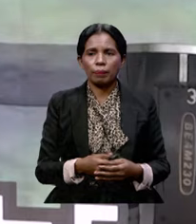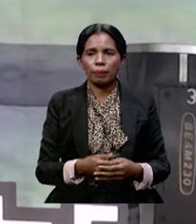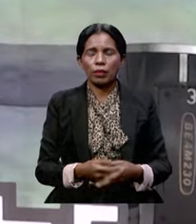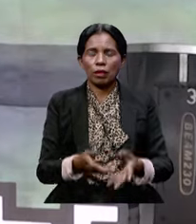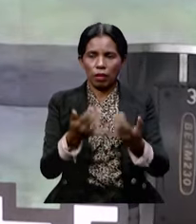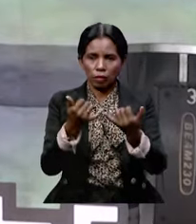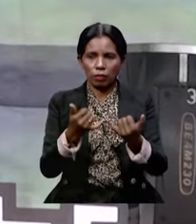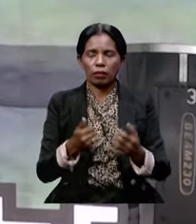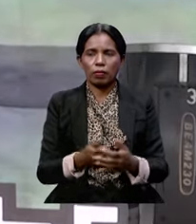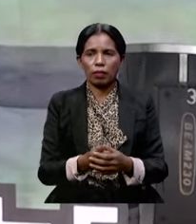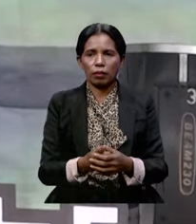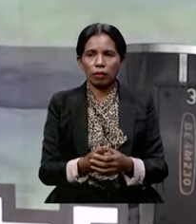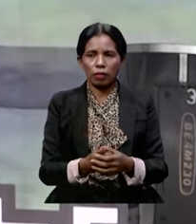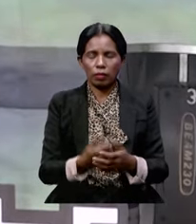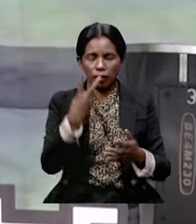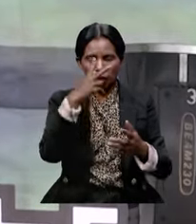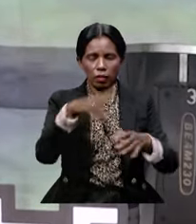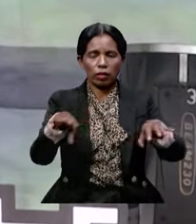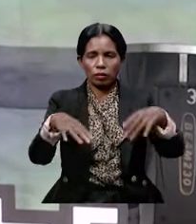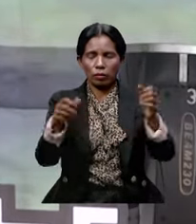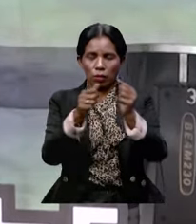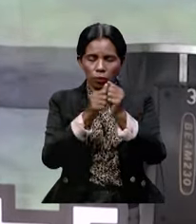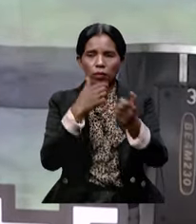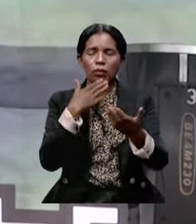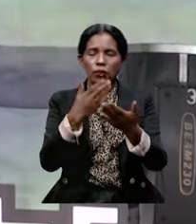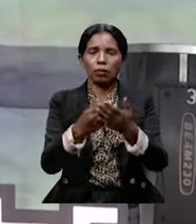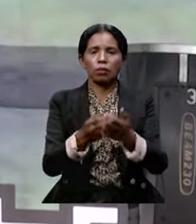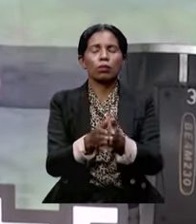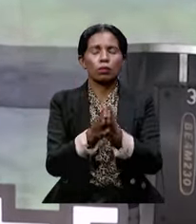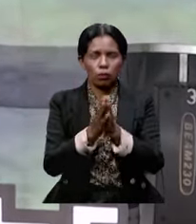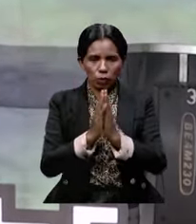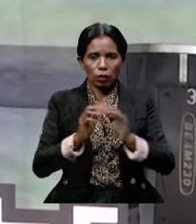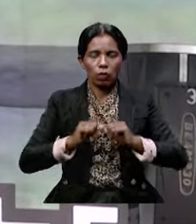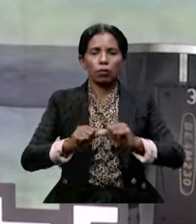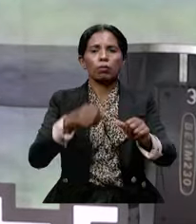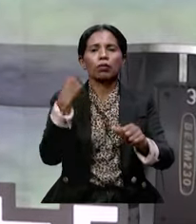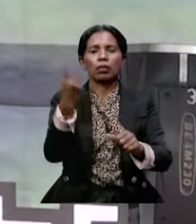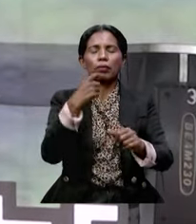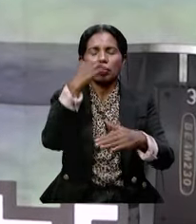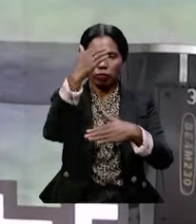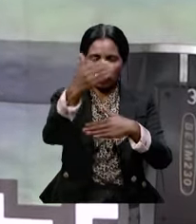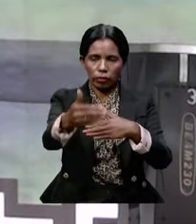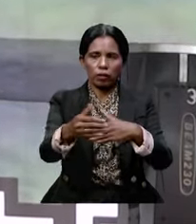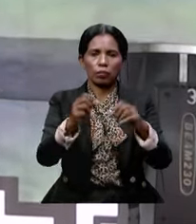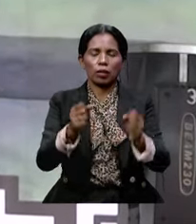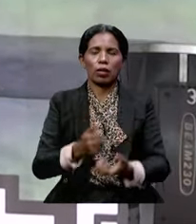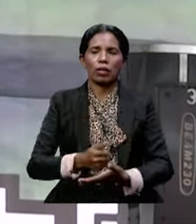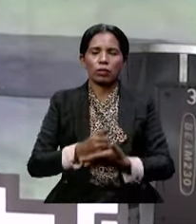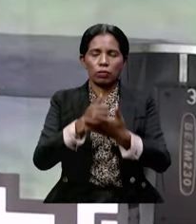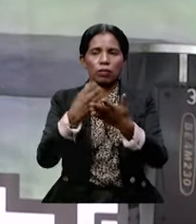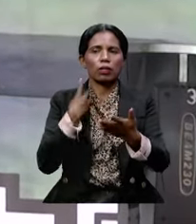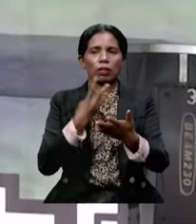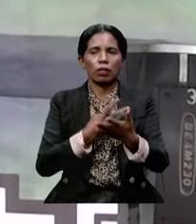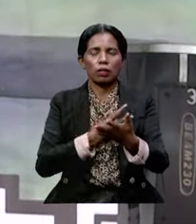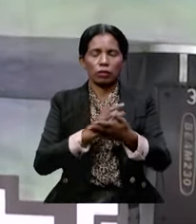Agora, relações capazes, os votos lá no Fátima, onde pela ajuda e a todos